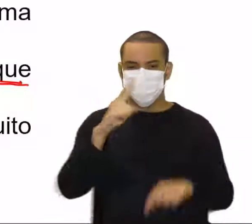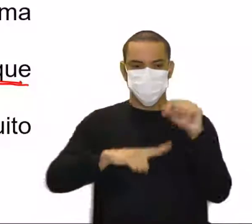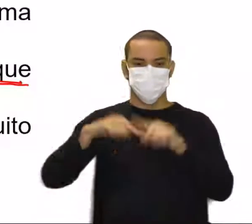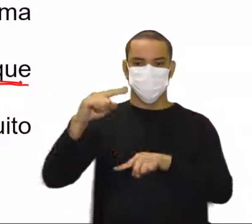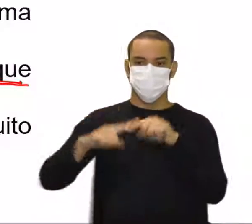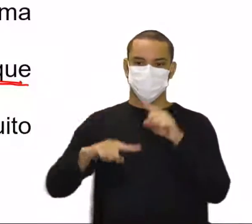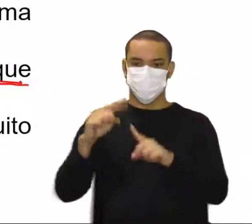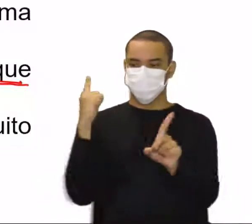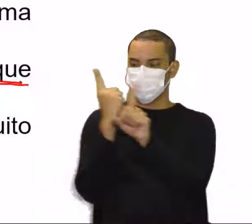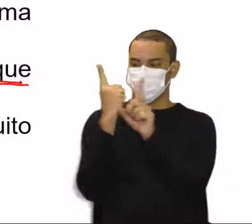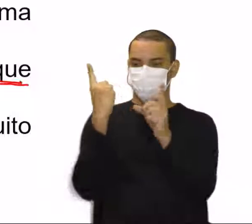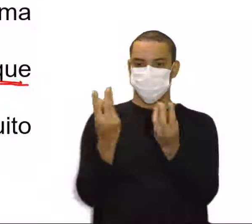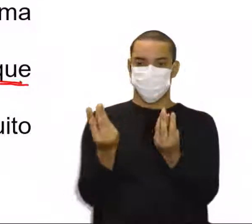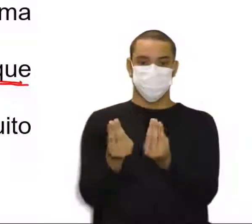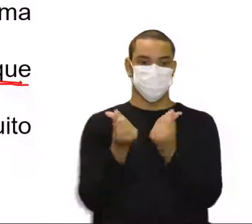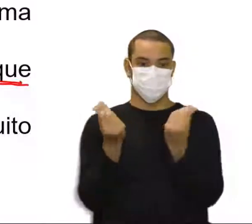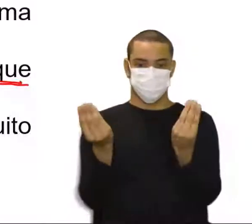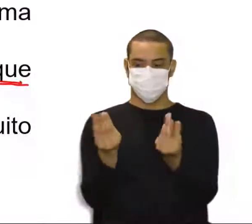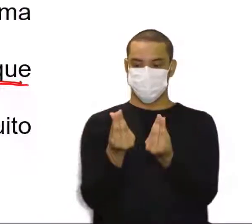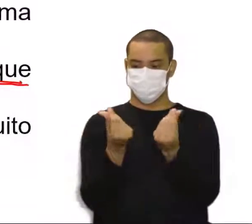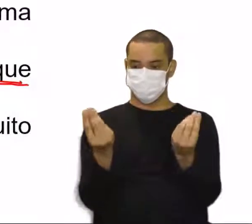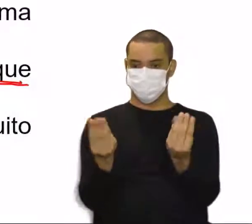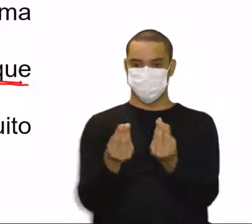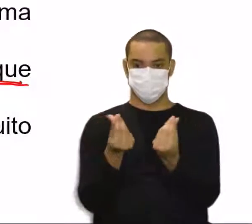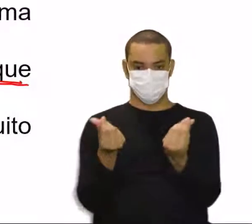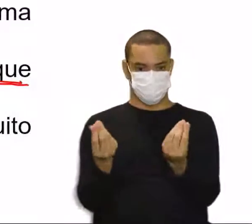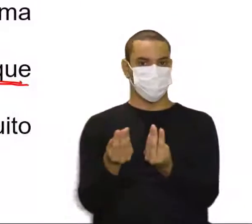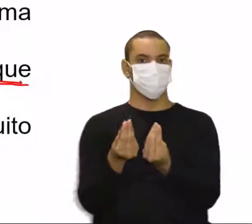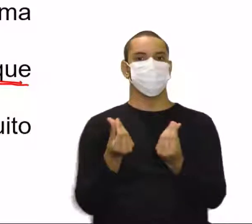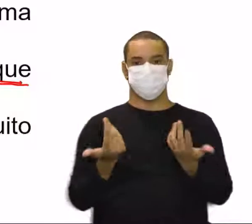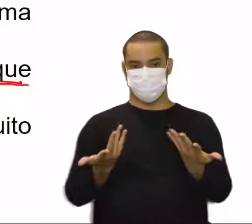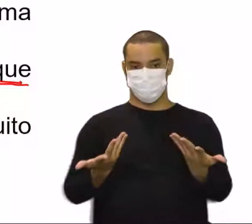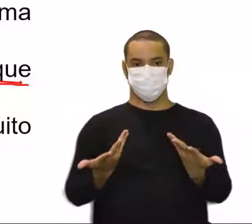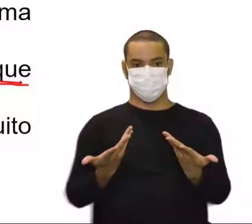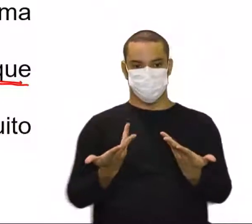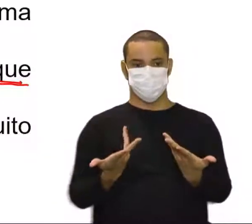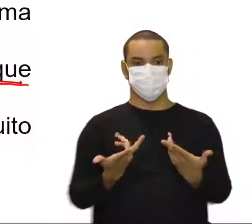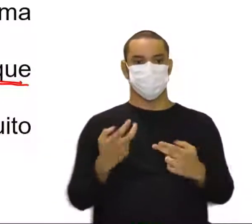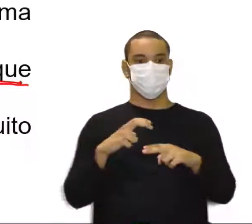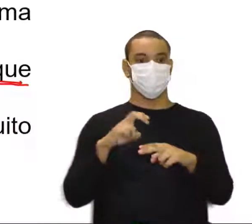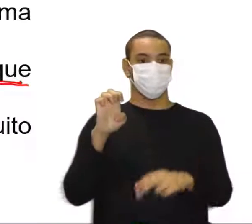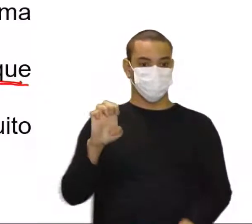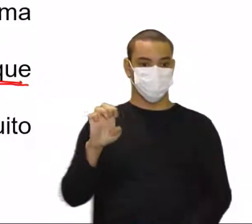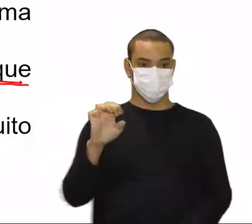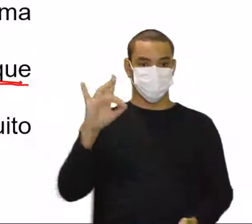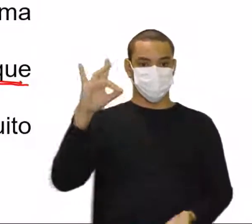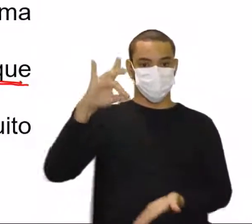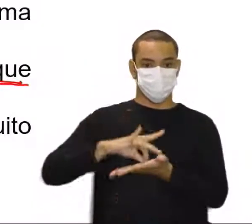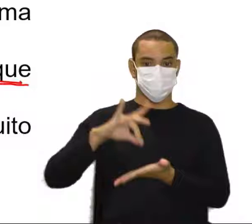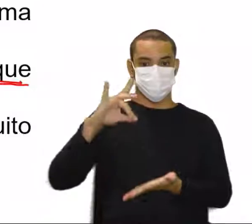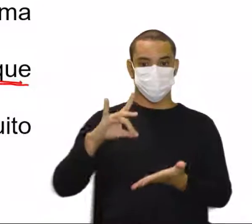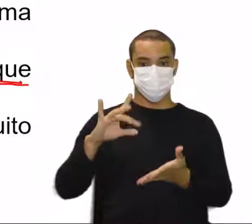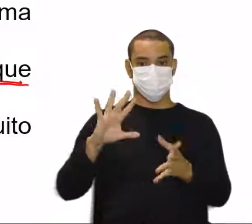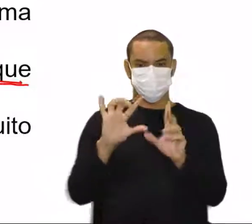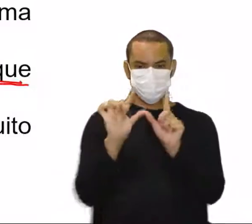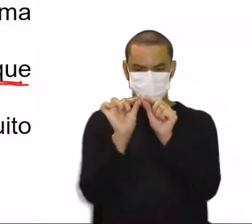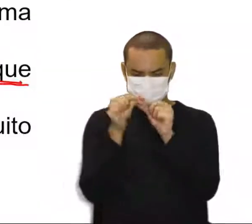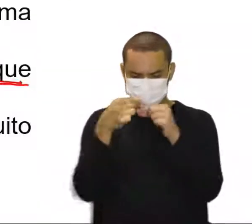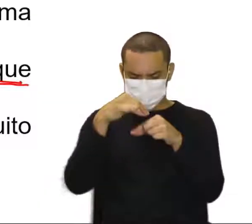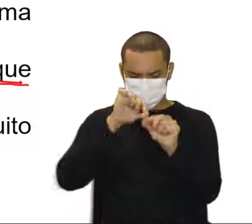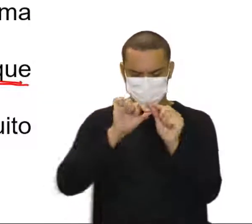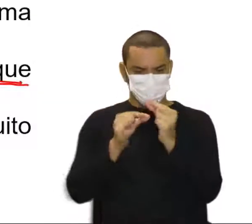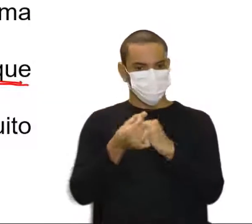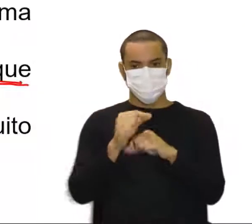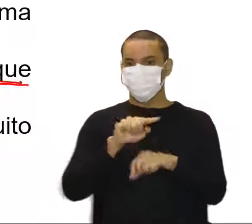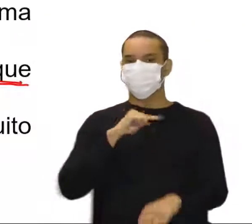para detectar esses sinais, eles têm que ser bem sensíveis, tá? E aqui na letra E, ele fala que são corpúsculos muito pequenos e